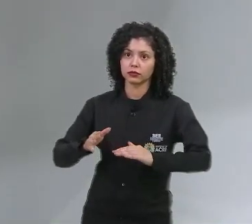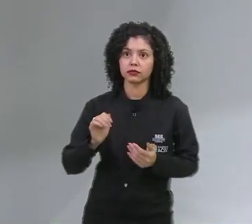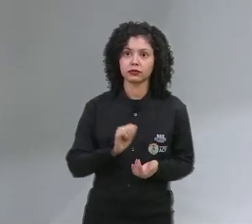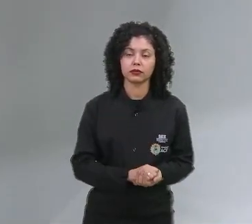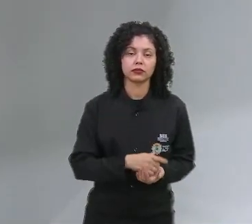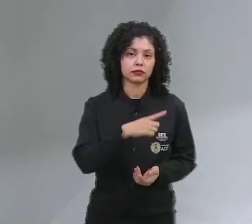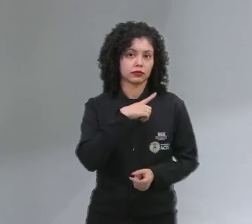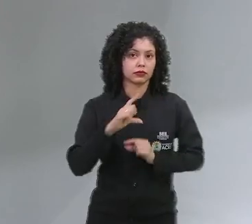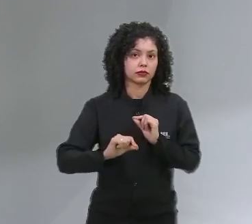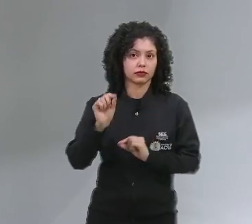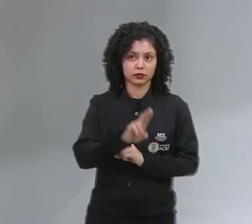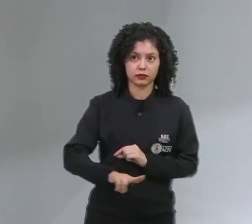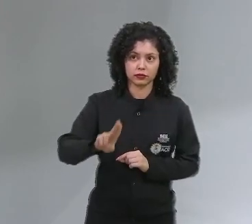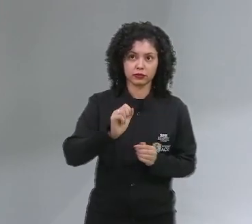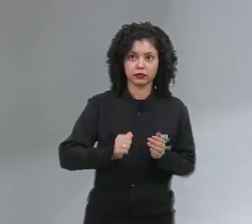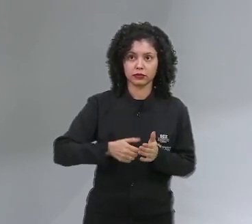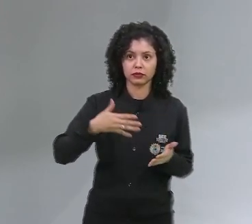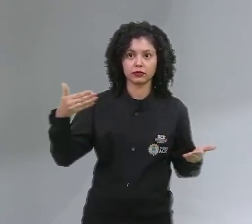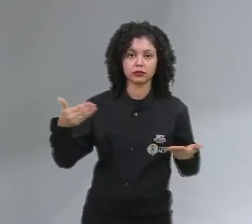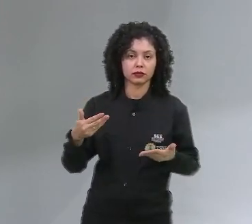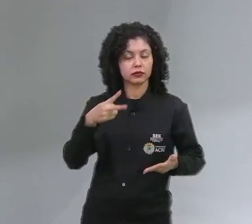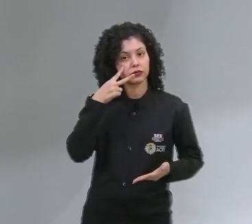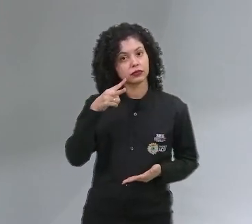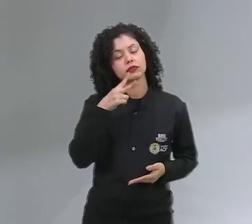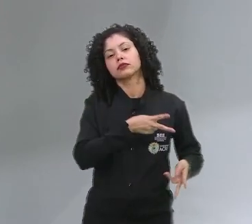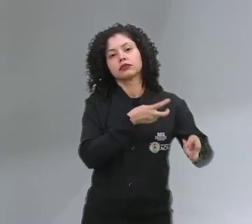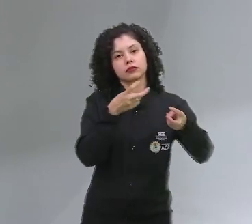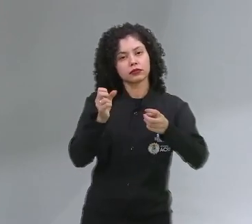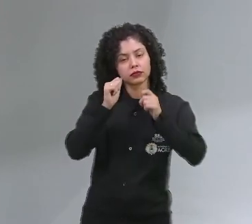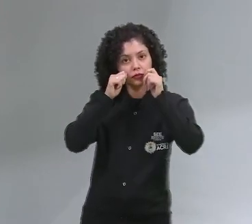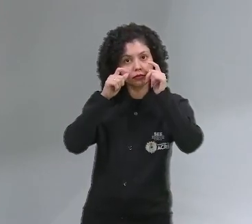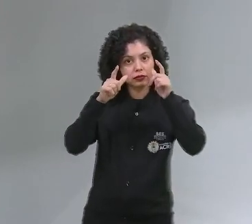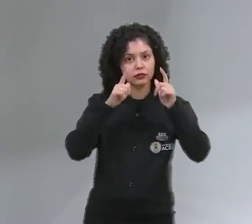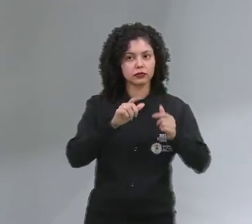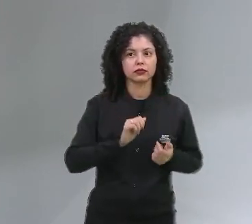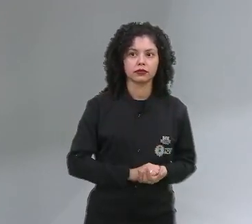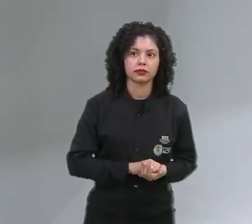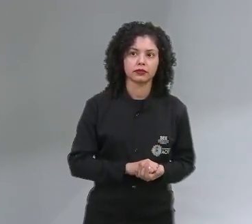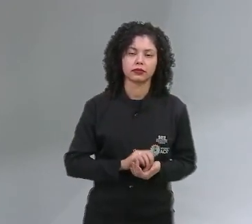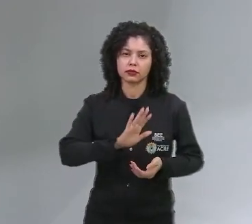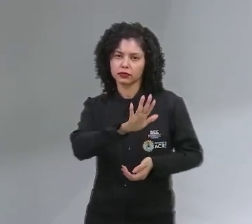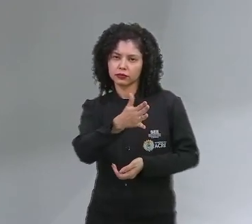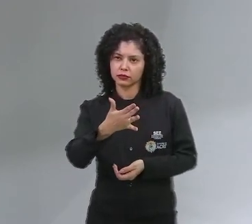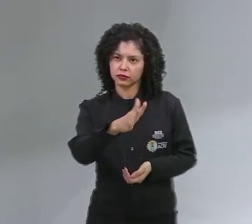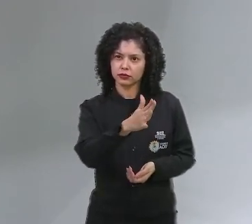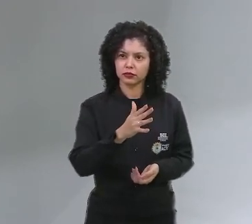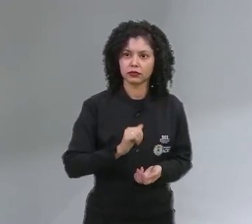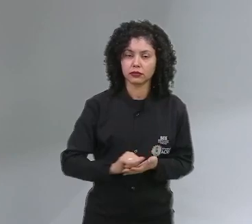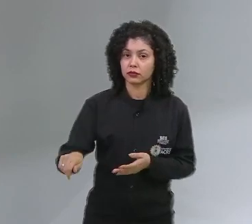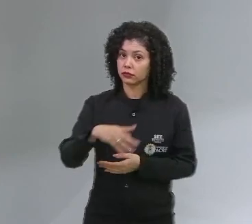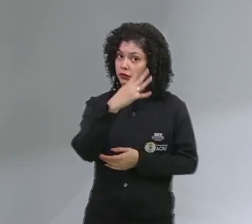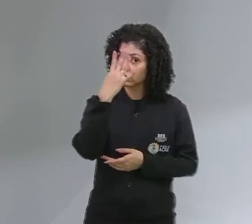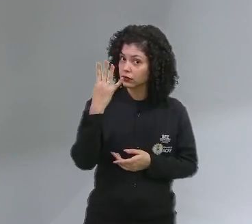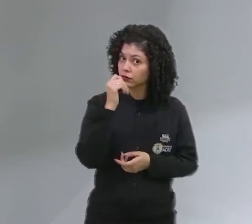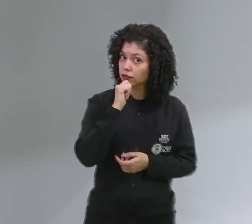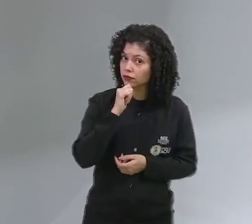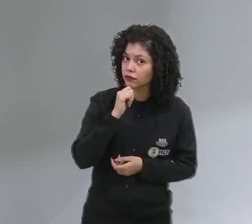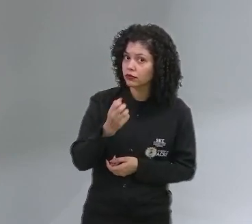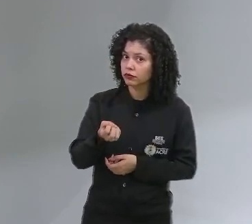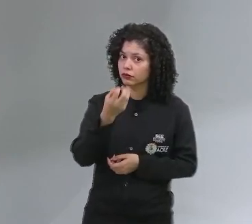um recurso que a gente utiliza muito. Vocês já prestaram atenção, mais ou menos assim, a quantidade